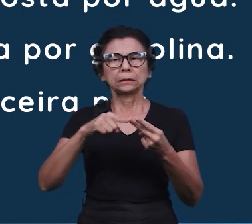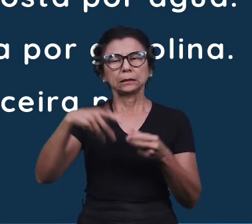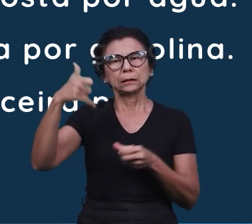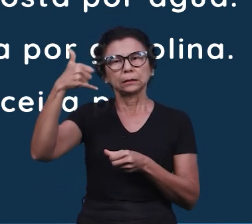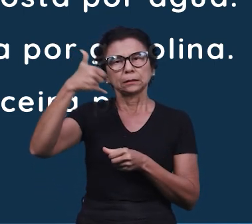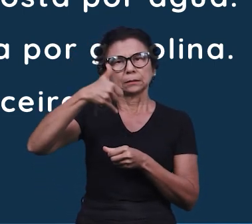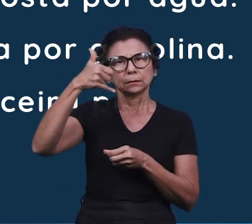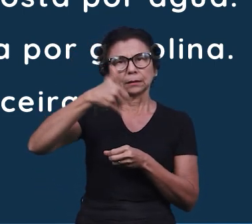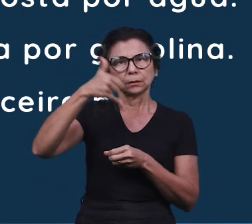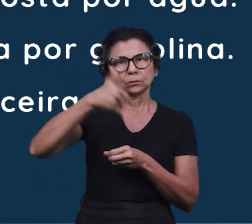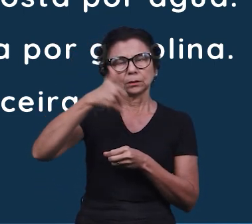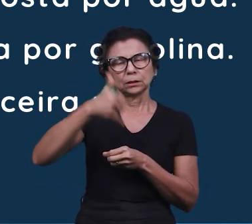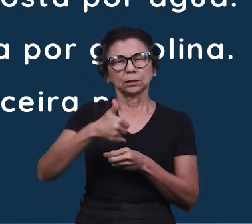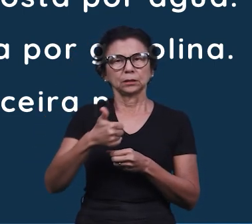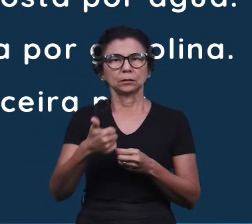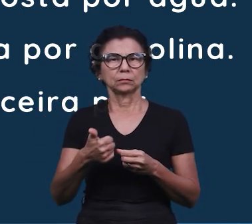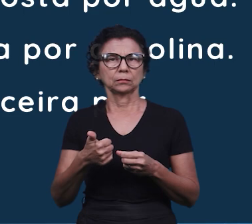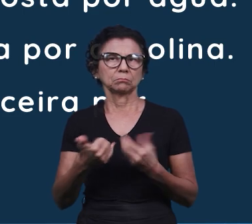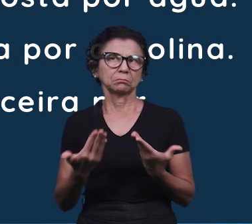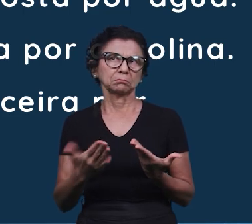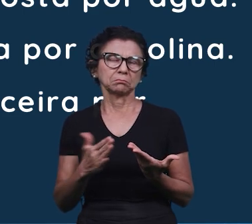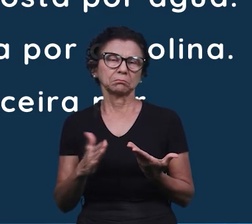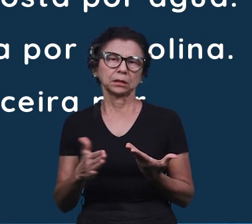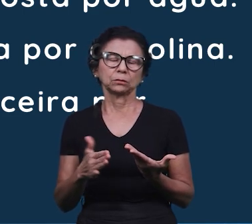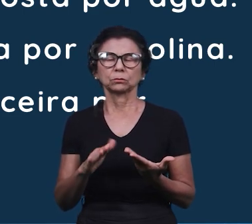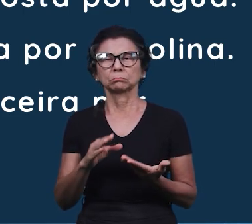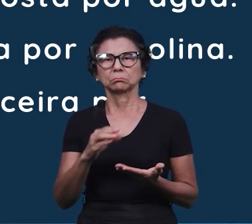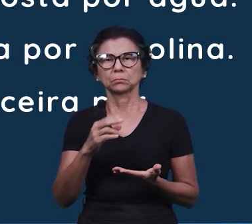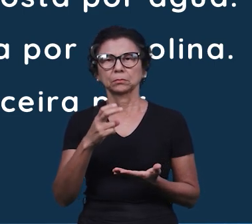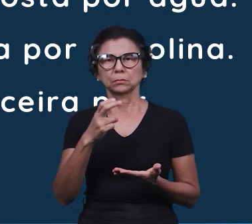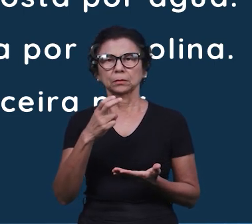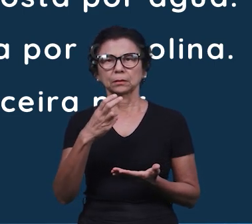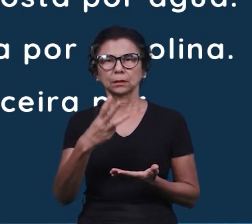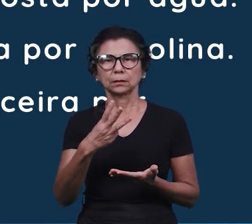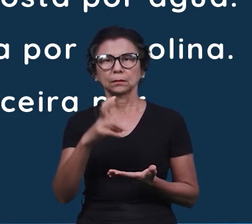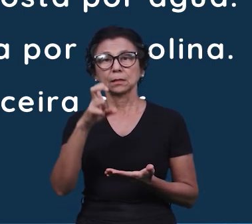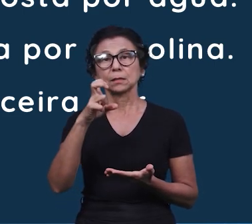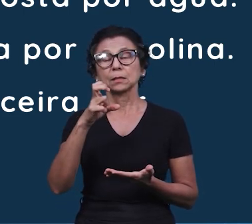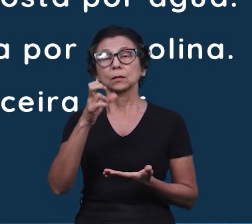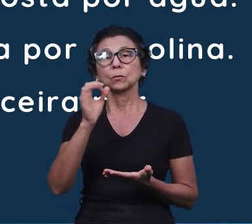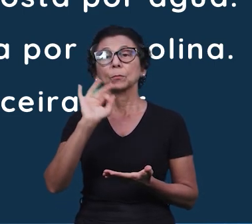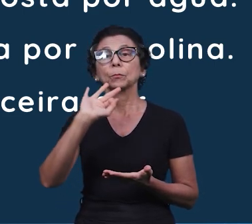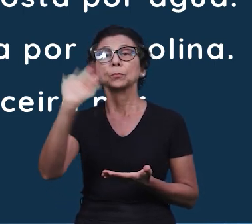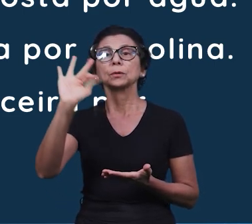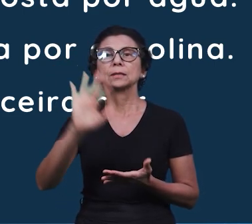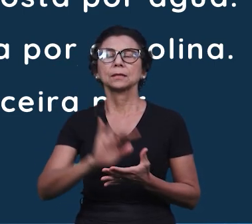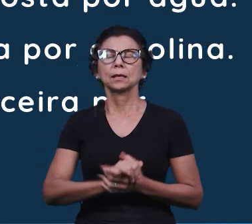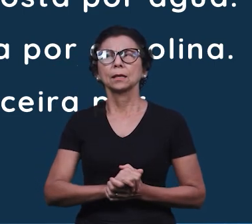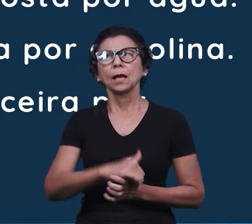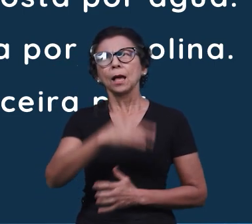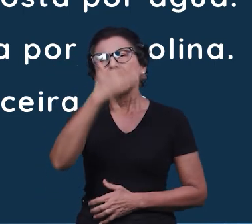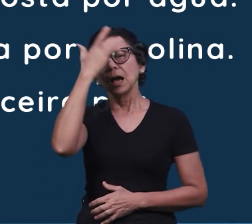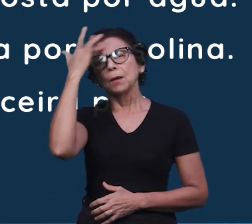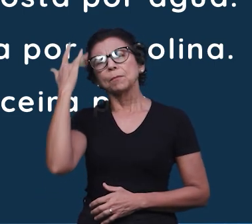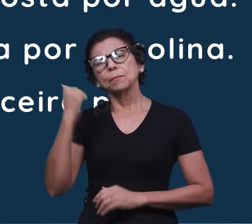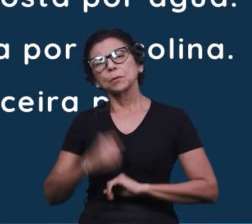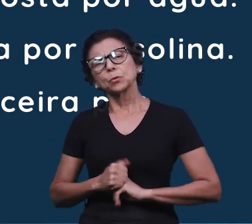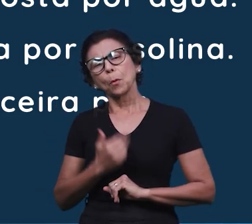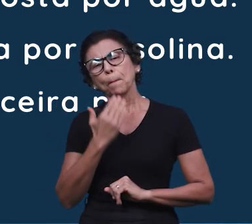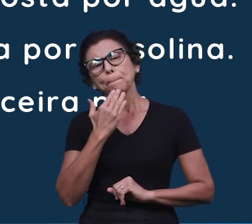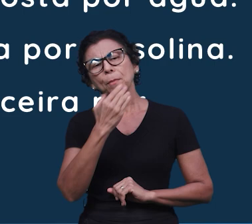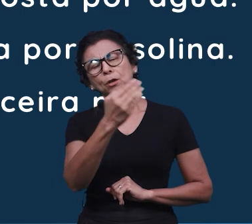eu que hoje em dia é 35%. O consumidor pode solicitar ao frentista que verifique